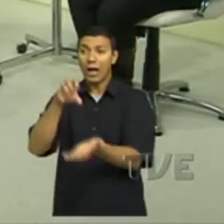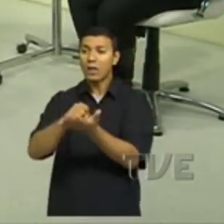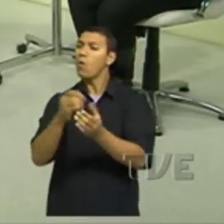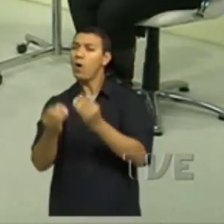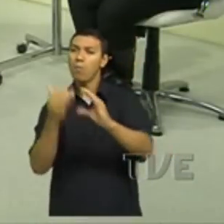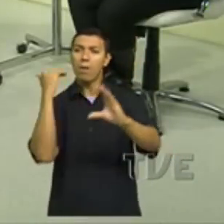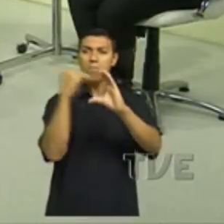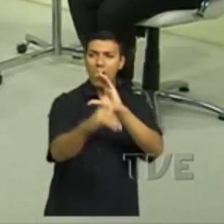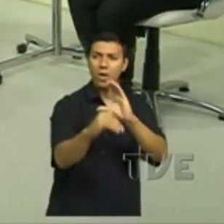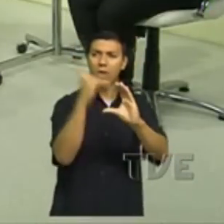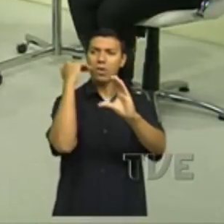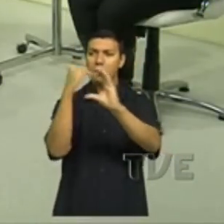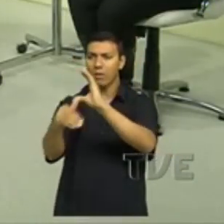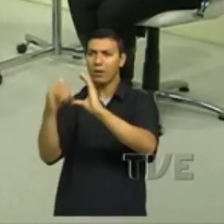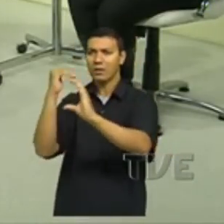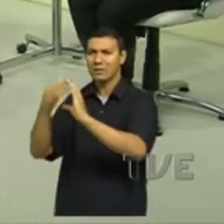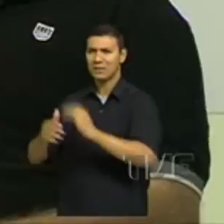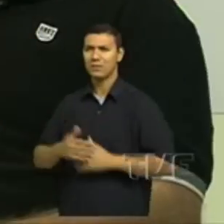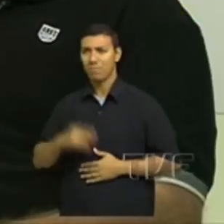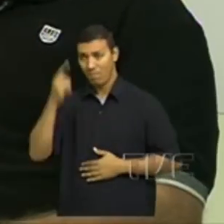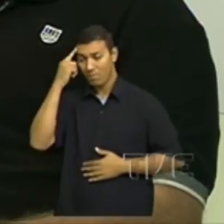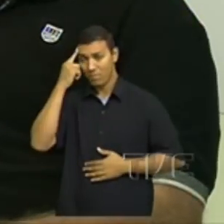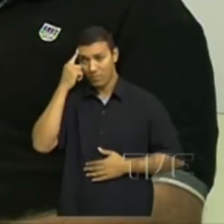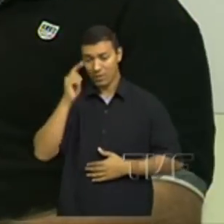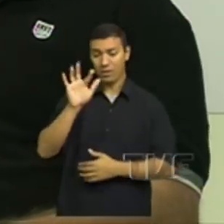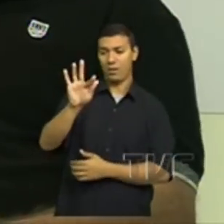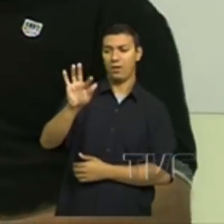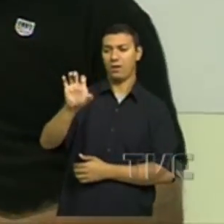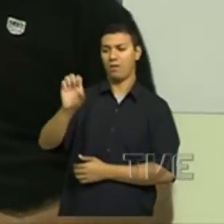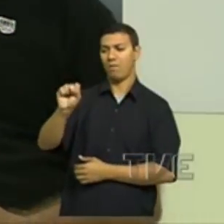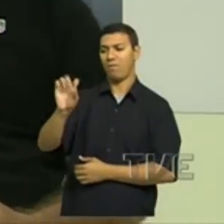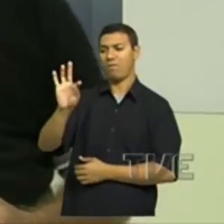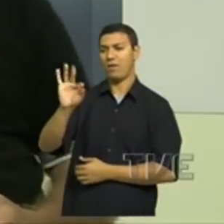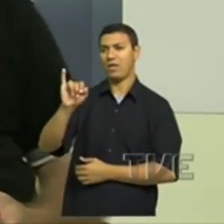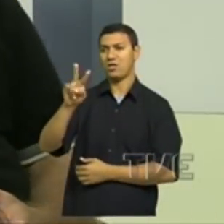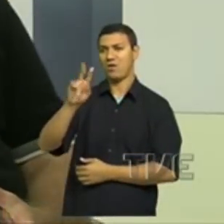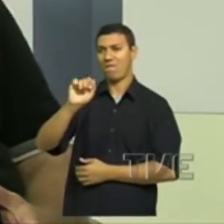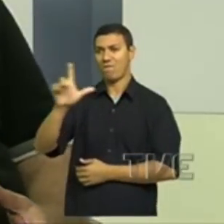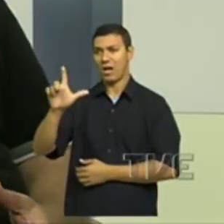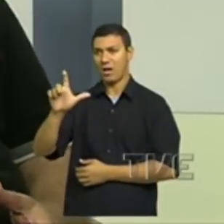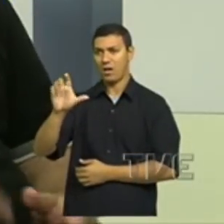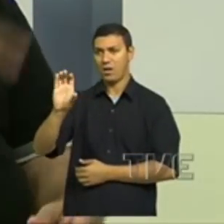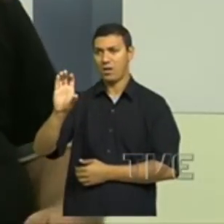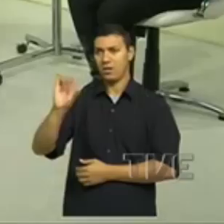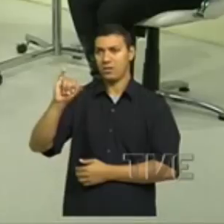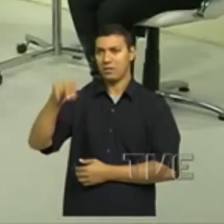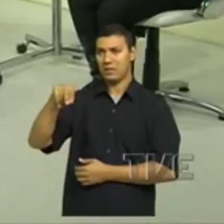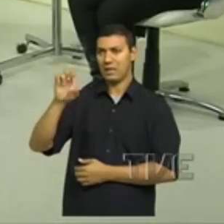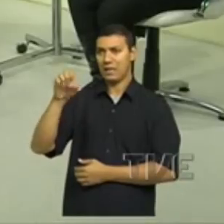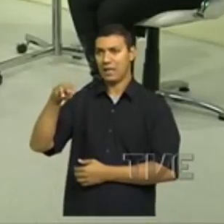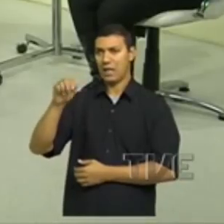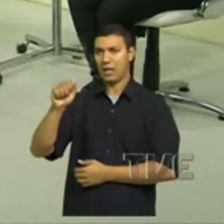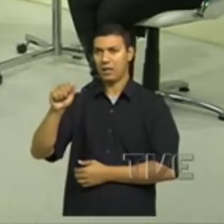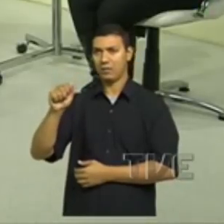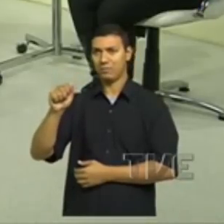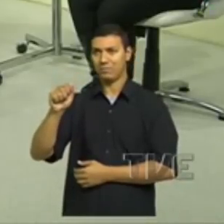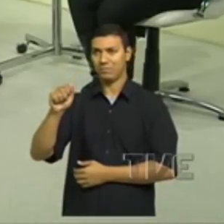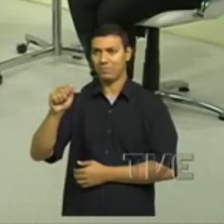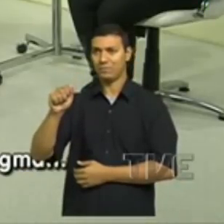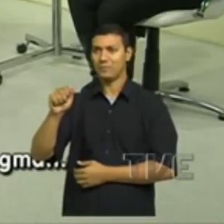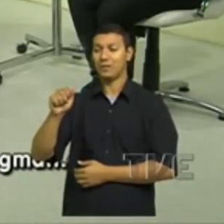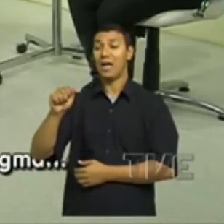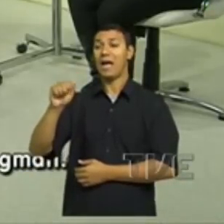mandar um e-mail para o festival. Vai cinema estar no nosso vídeo, isso, na nossa página do Facebook. Será que ele aparece Festival aqui?